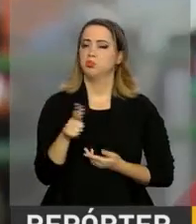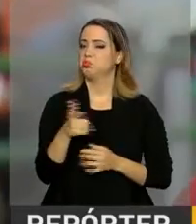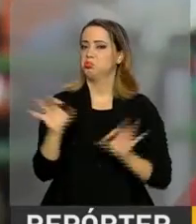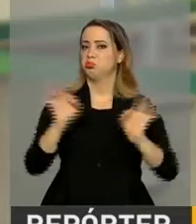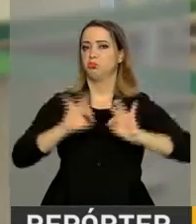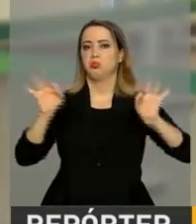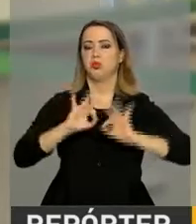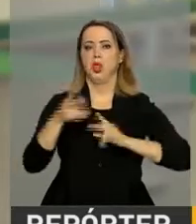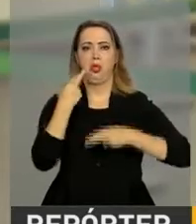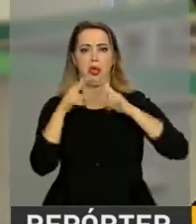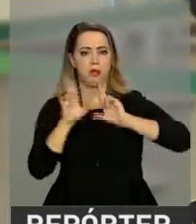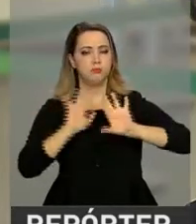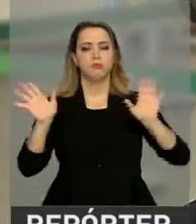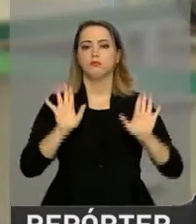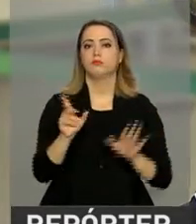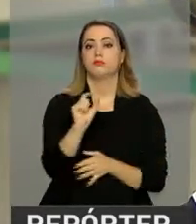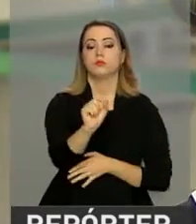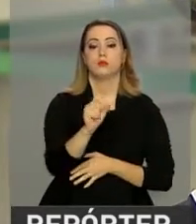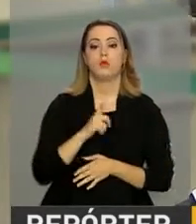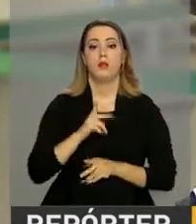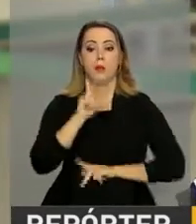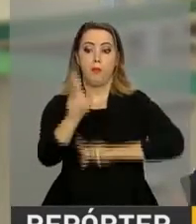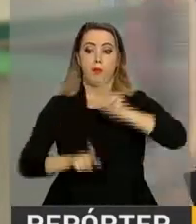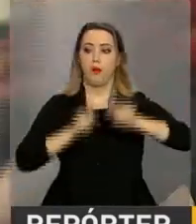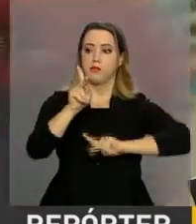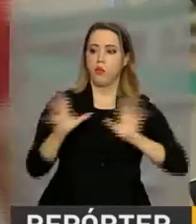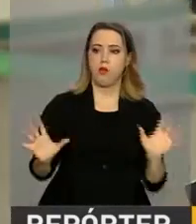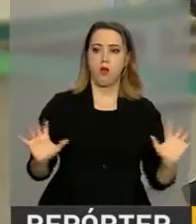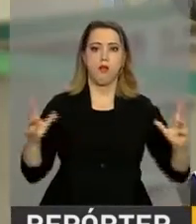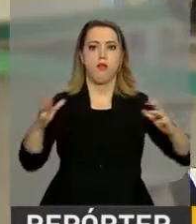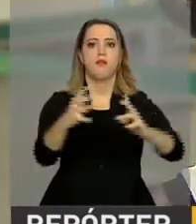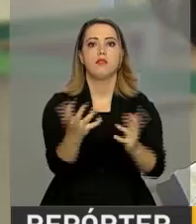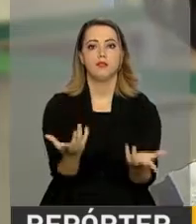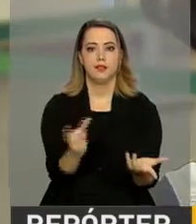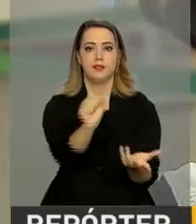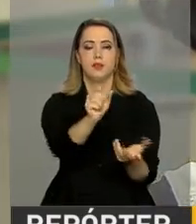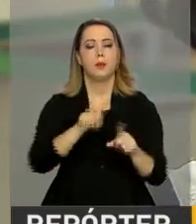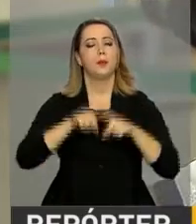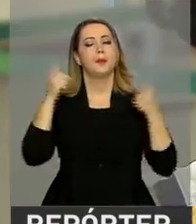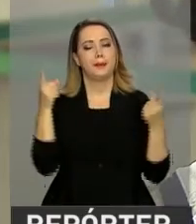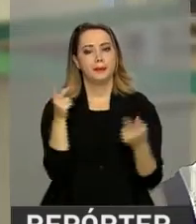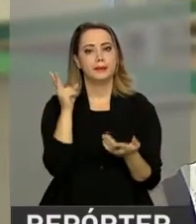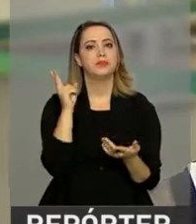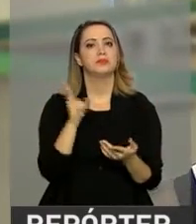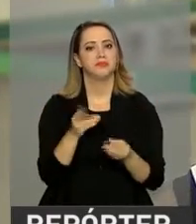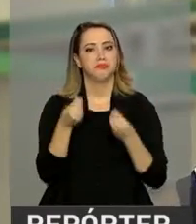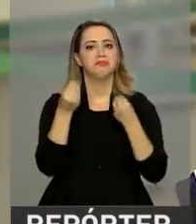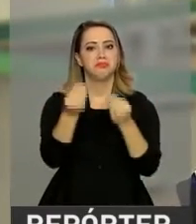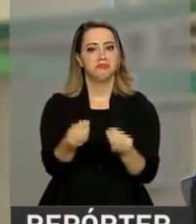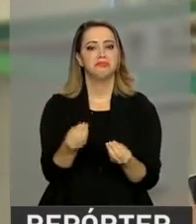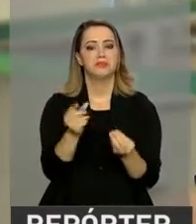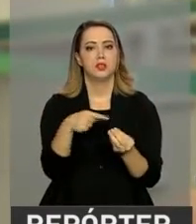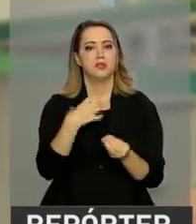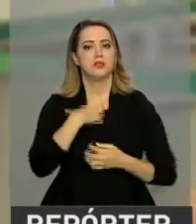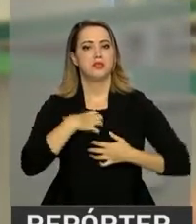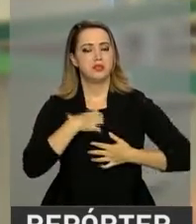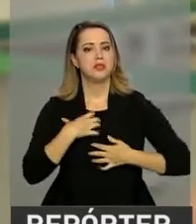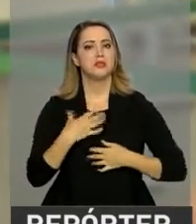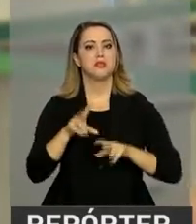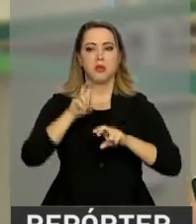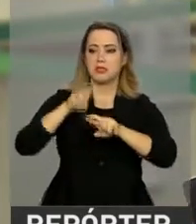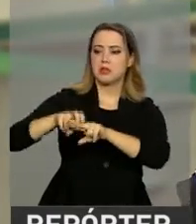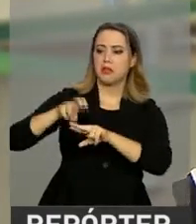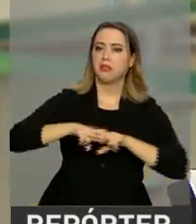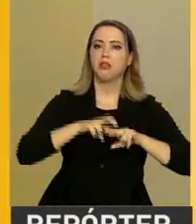a reclamar. O público, apesar de ser muito intenso, que aqui é muito intenso, mas dá para a gente se sentar, dá para a